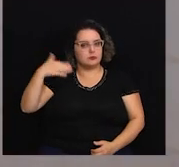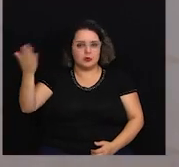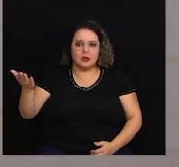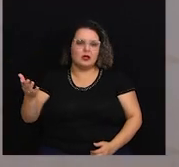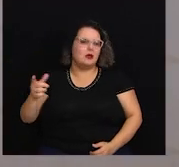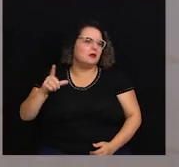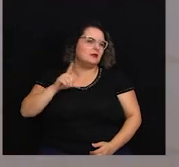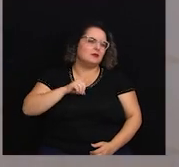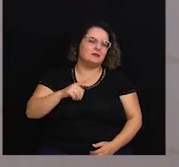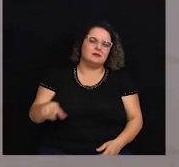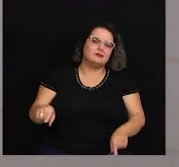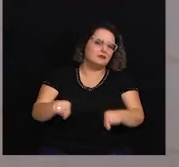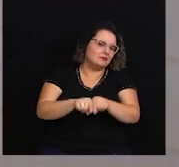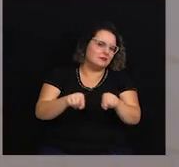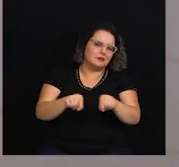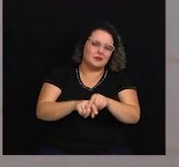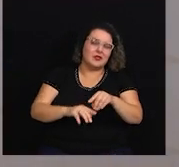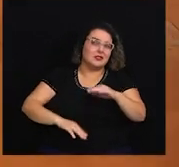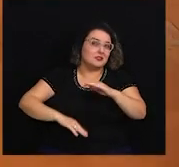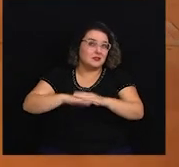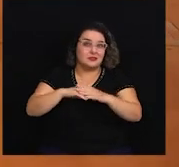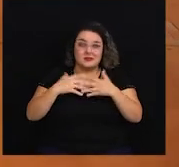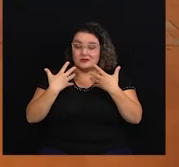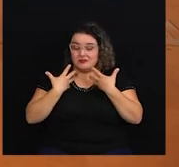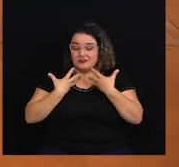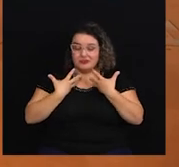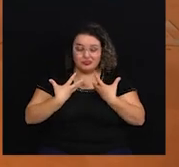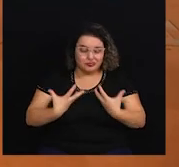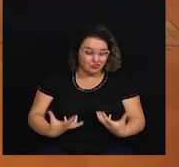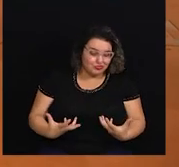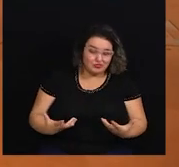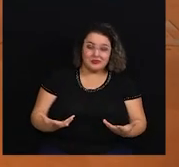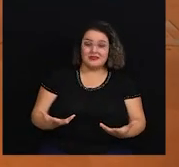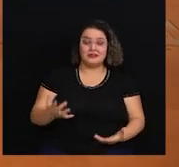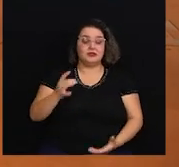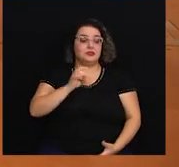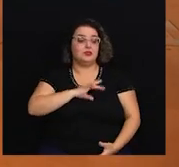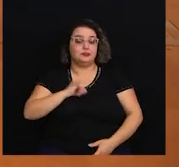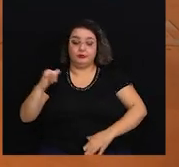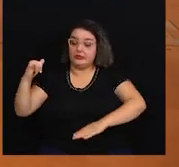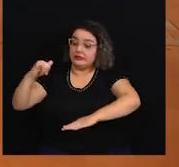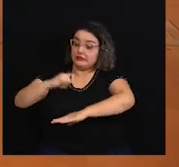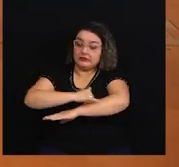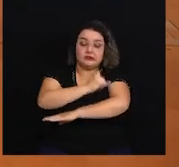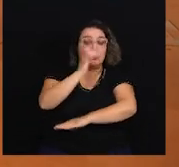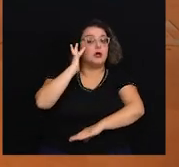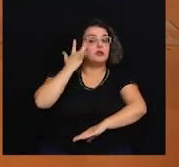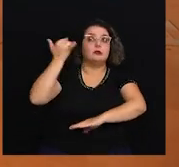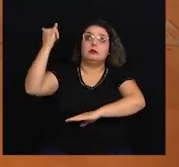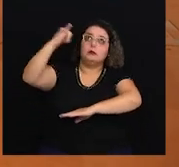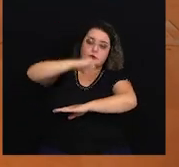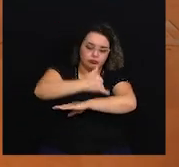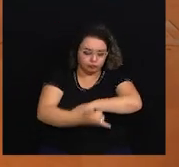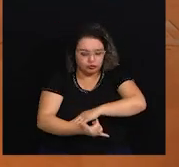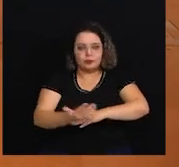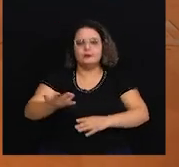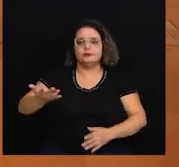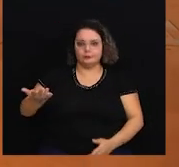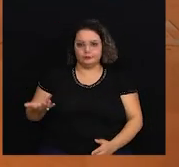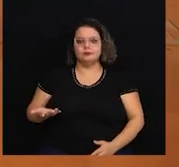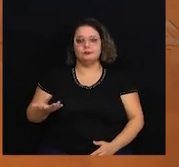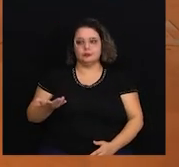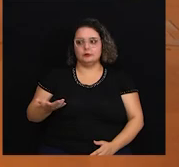aguentava mais aí começou começou a dar já tinha medo de entrar em avião eu achava que ia cair tá